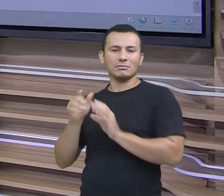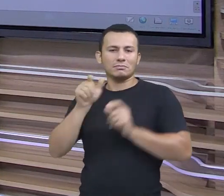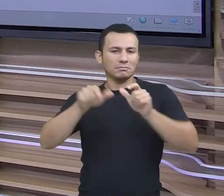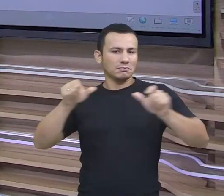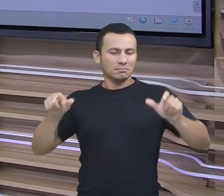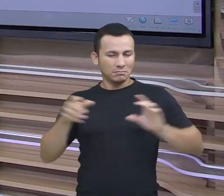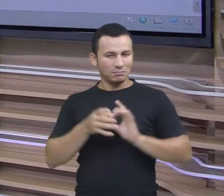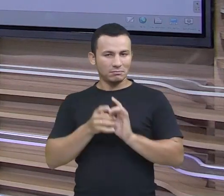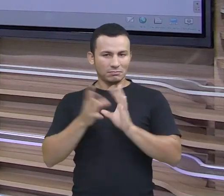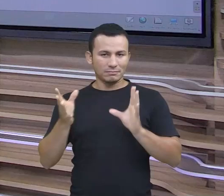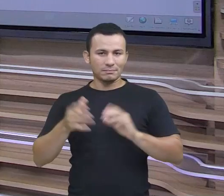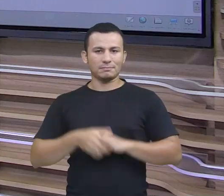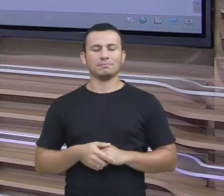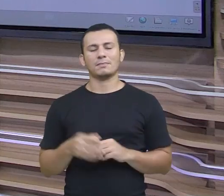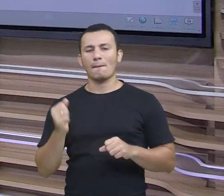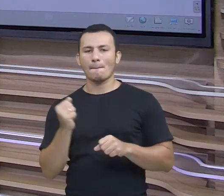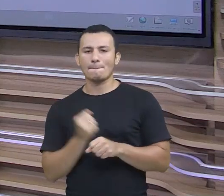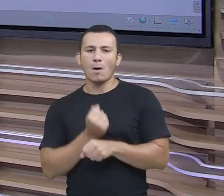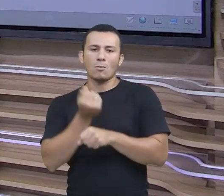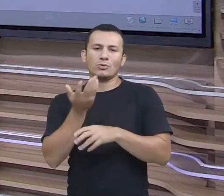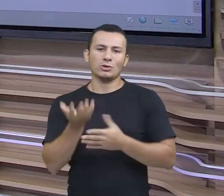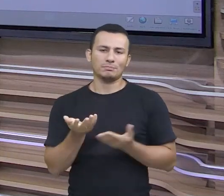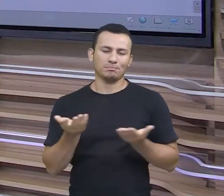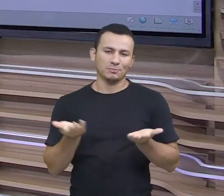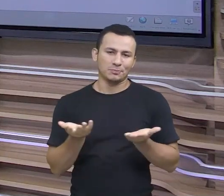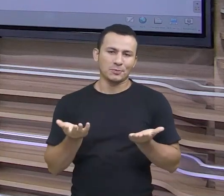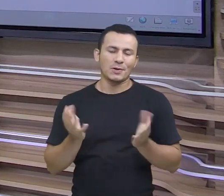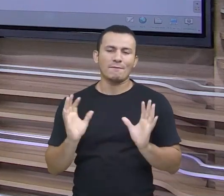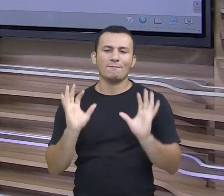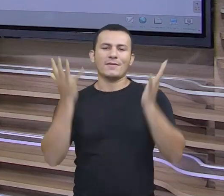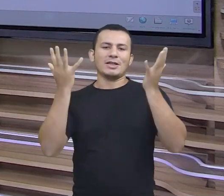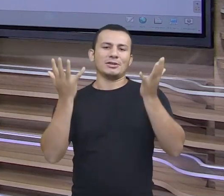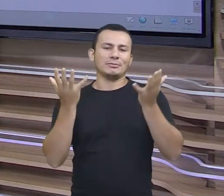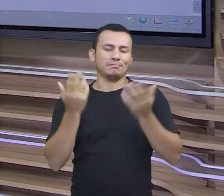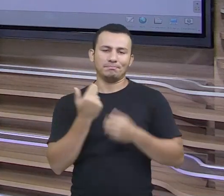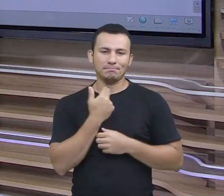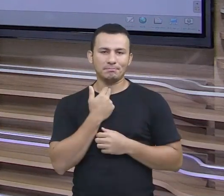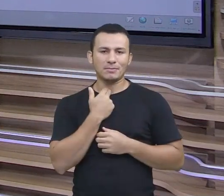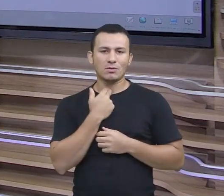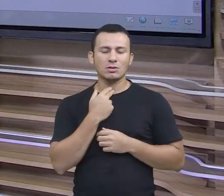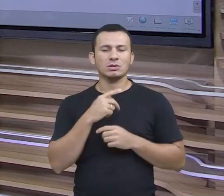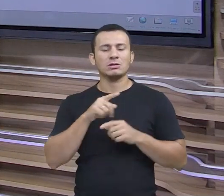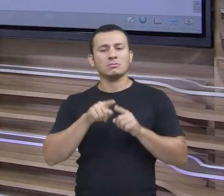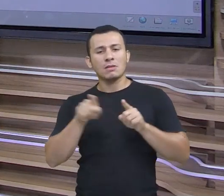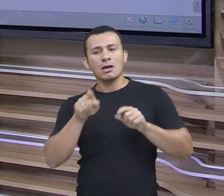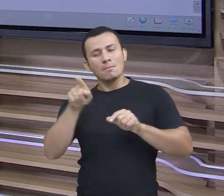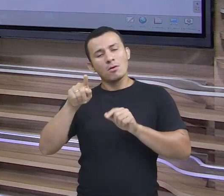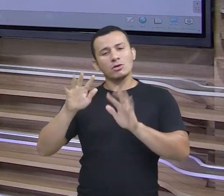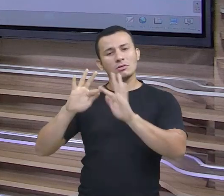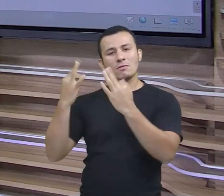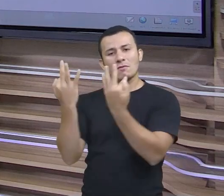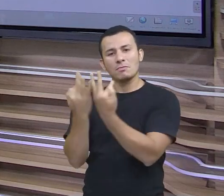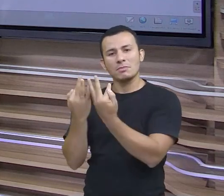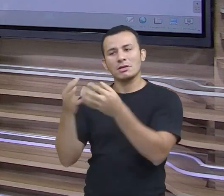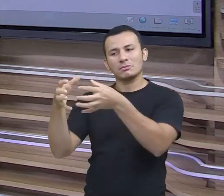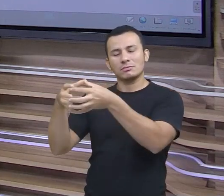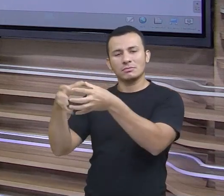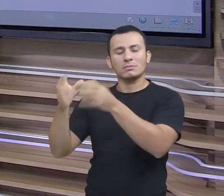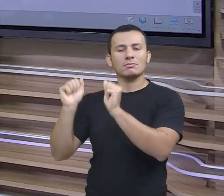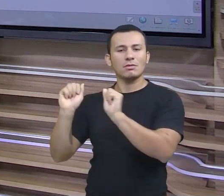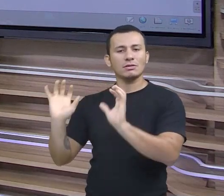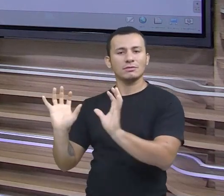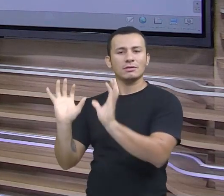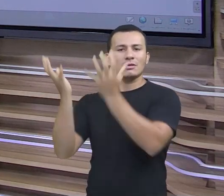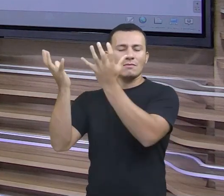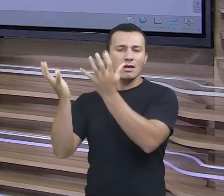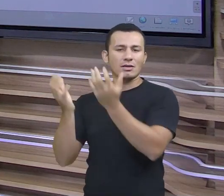Poxa, não estamos podendo fazer festa no momento, mas faça aí na sua casa com seus familiares, tá bom? Nem que seja